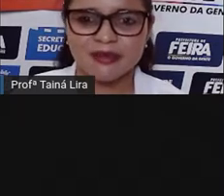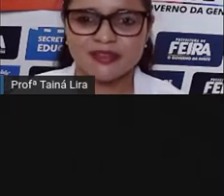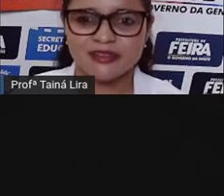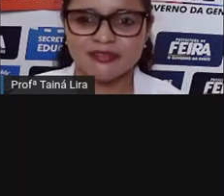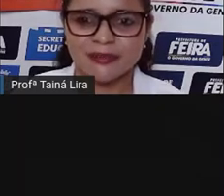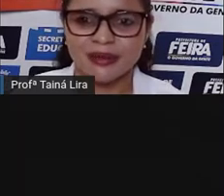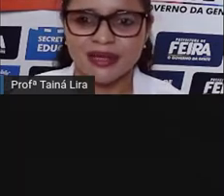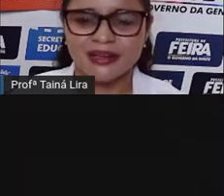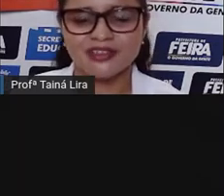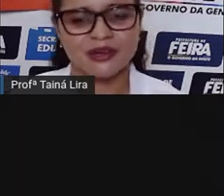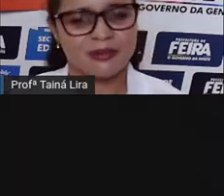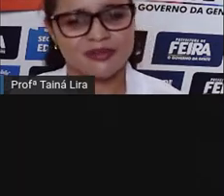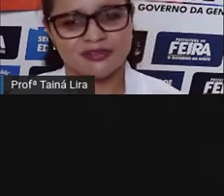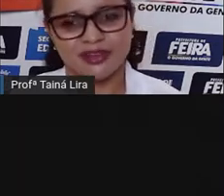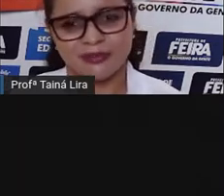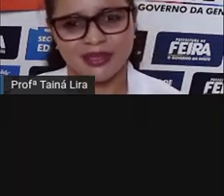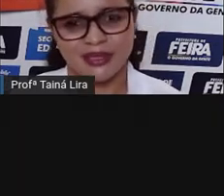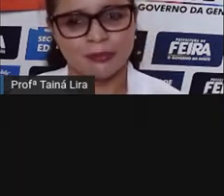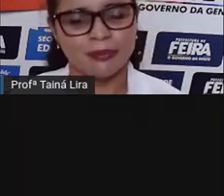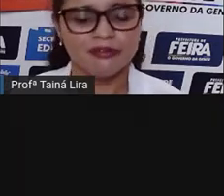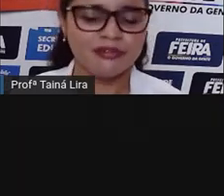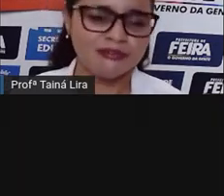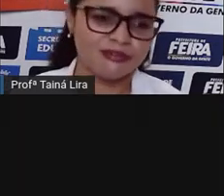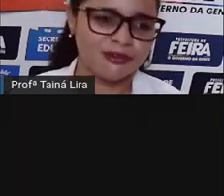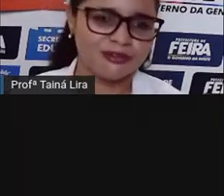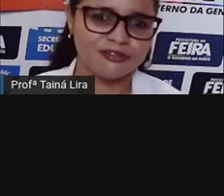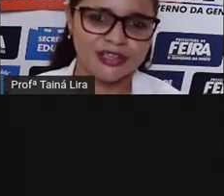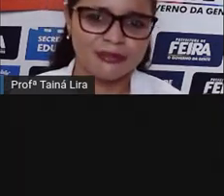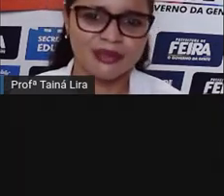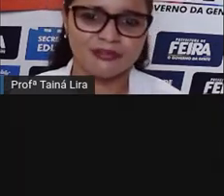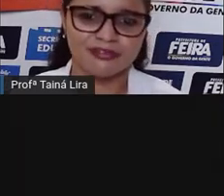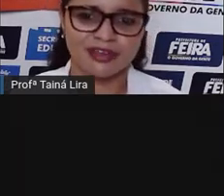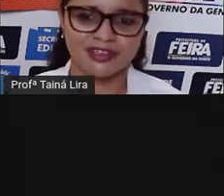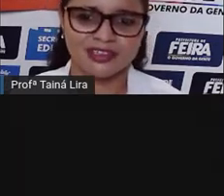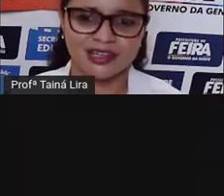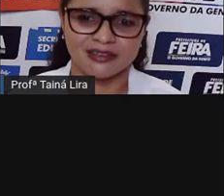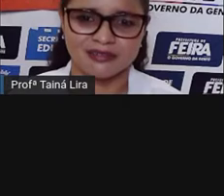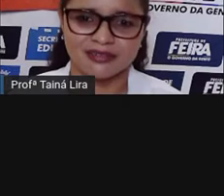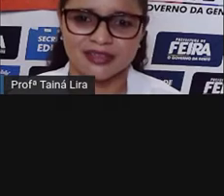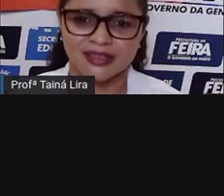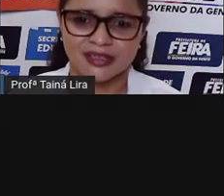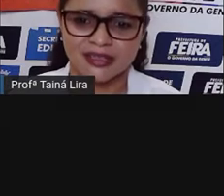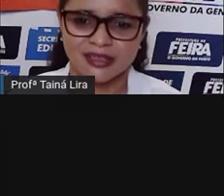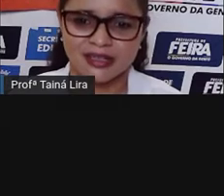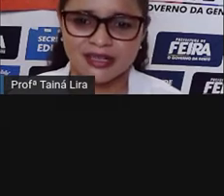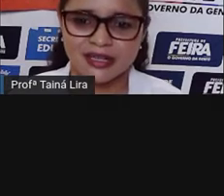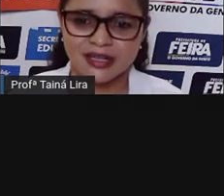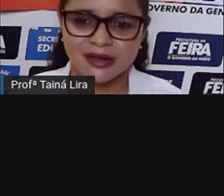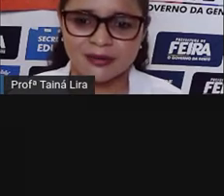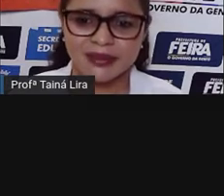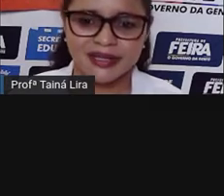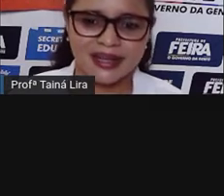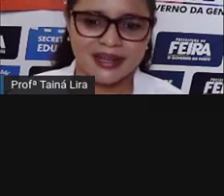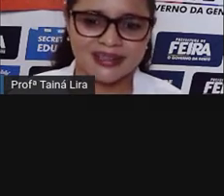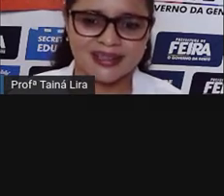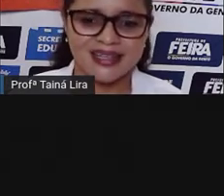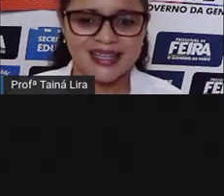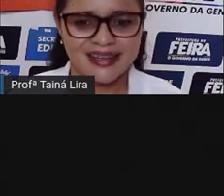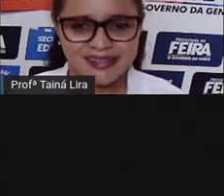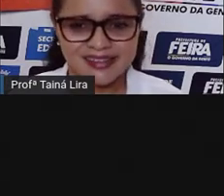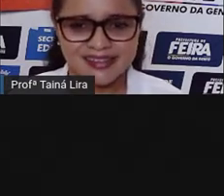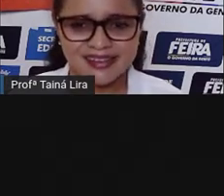o Chapeuzinho Vermelho Chapeuzinho Vermelho Por favor venha a minha festa bom